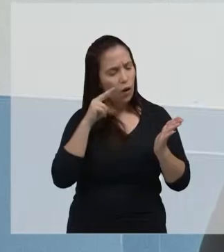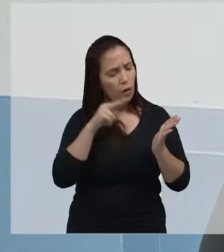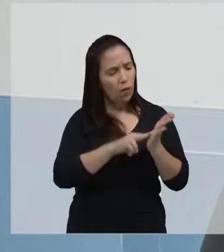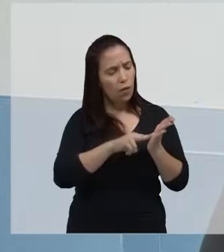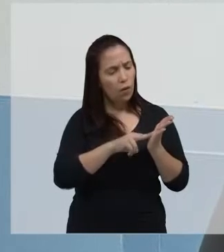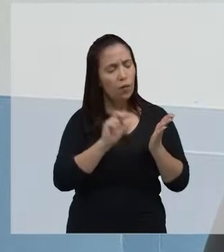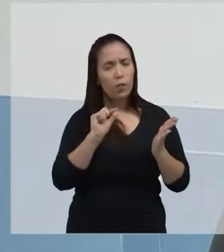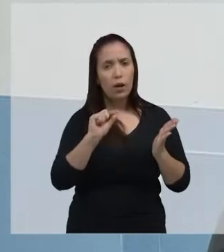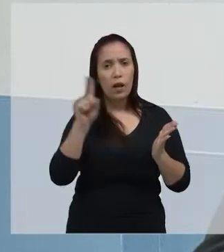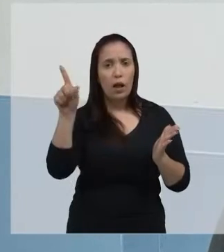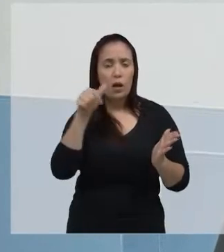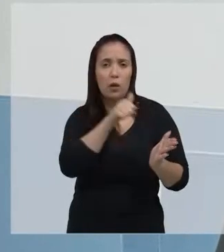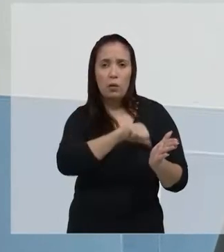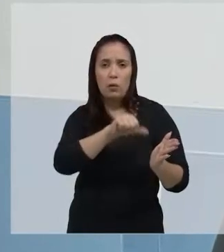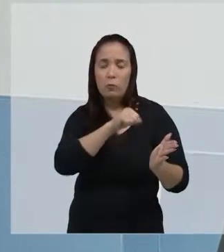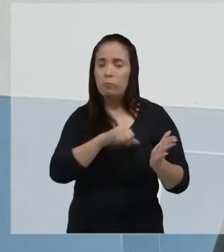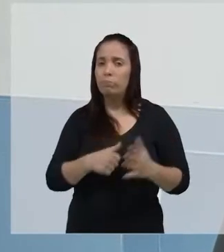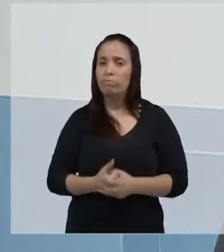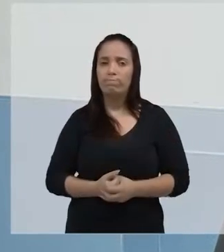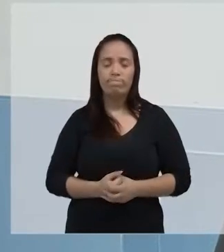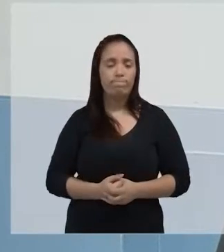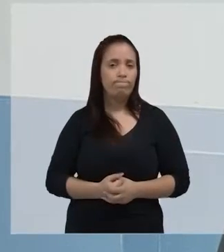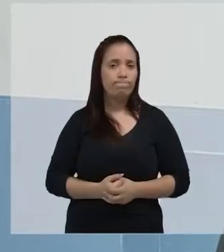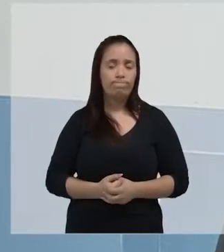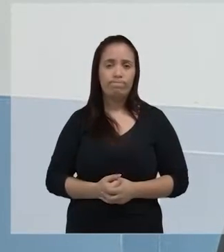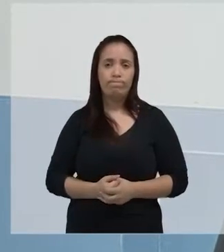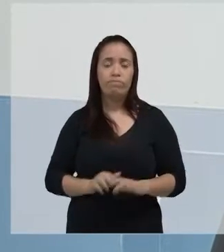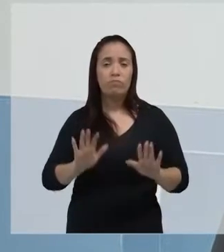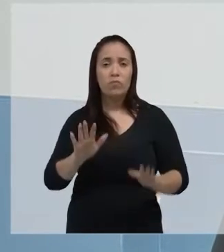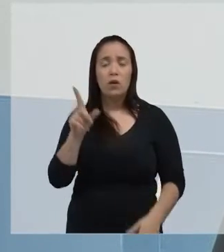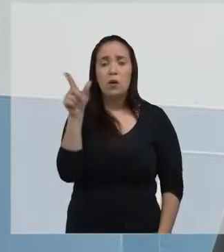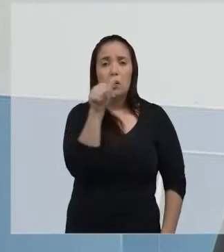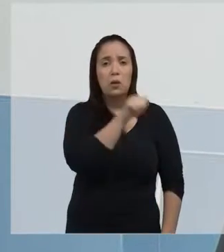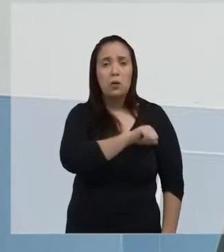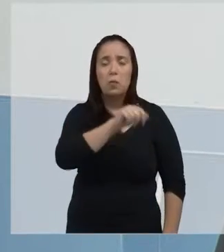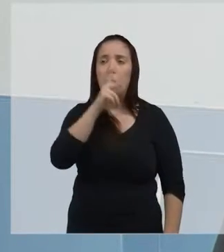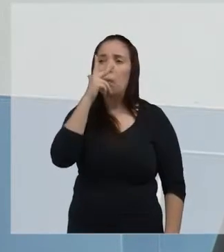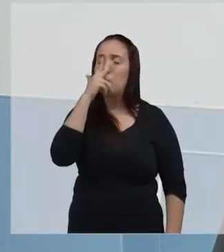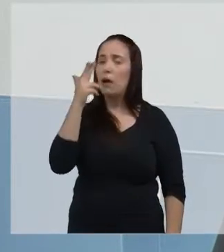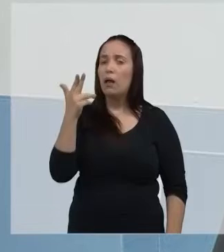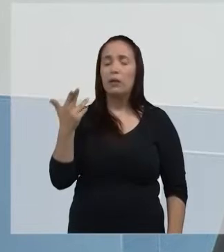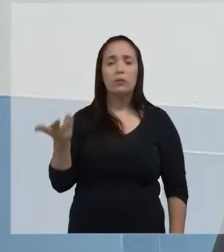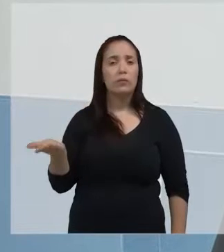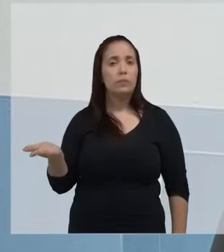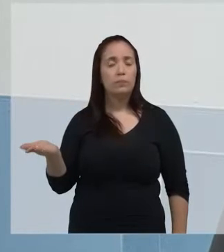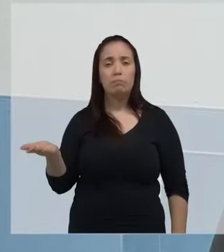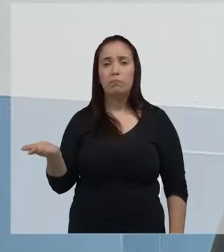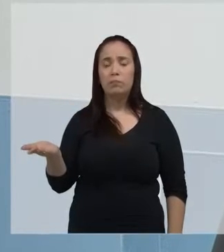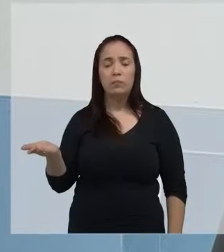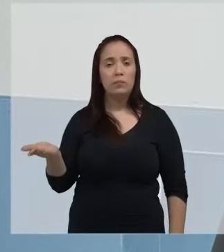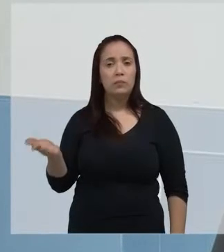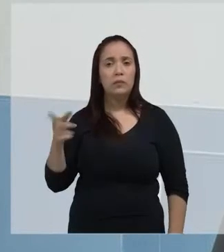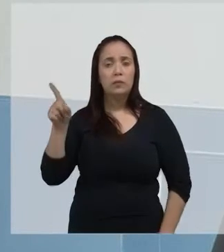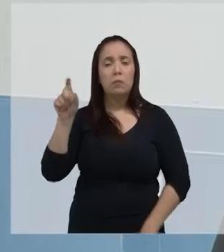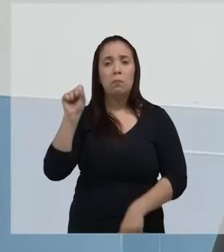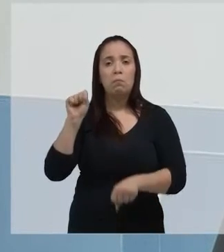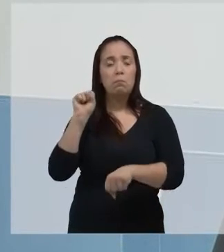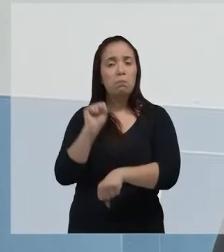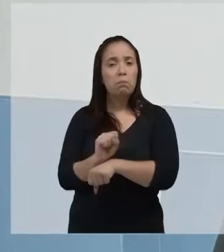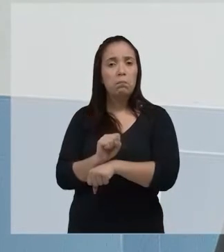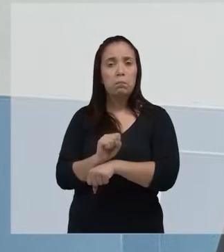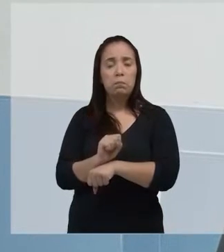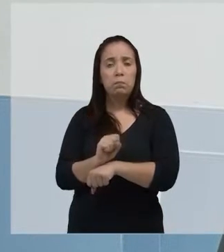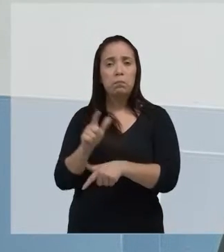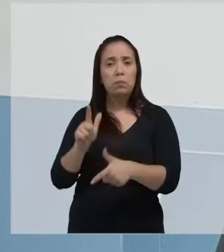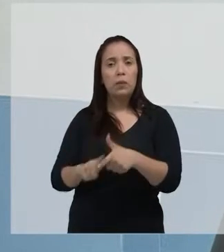aqui, nós não temos saída para o Rio de Janeiro. Já eu falo do Ceará, mas parece que o Rio de Janeiro não tem saída, né? A gente que é um